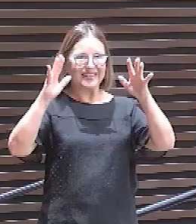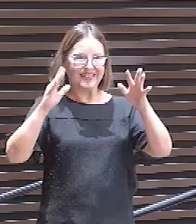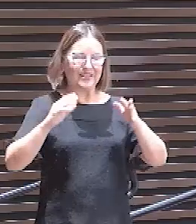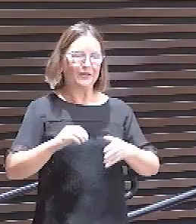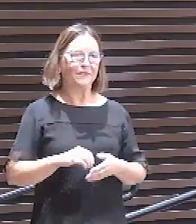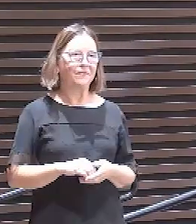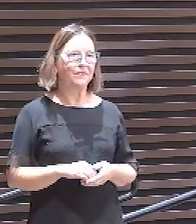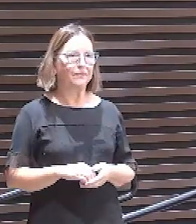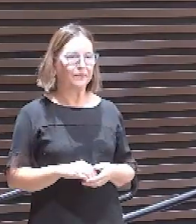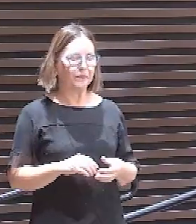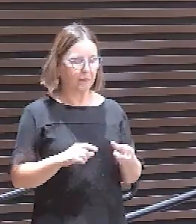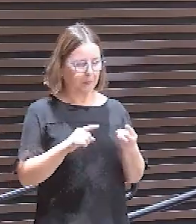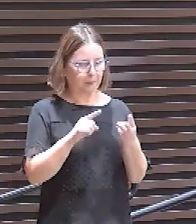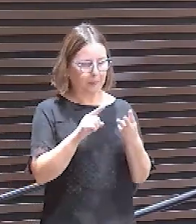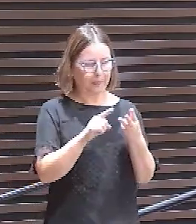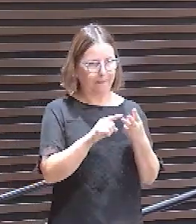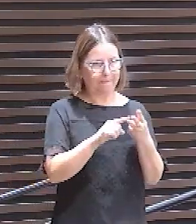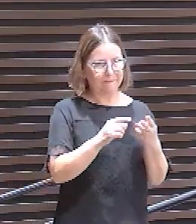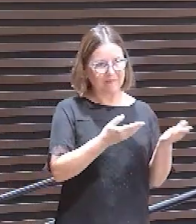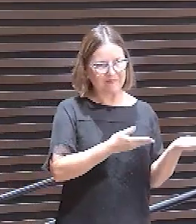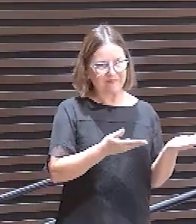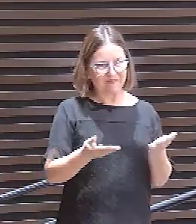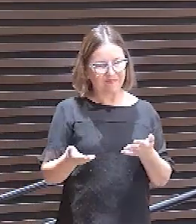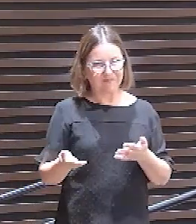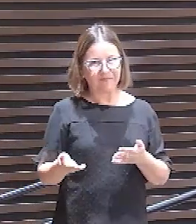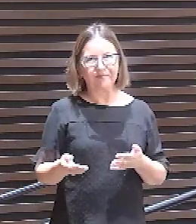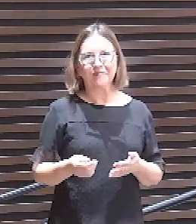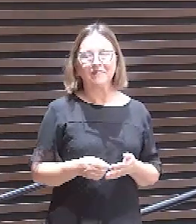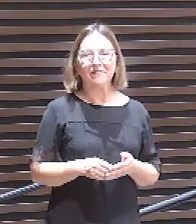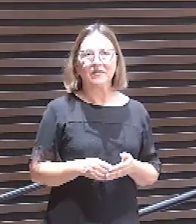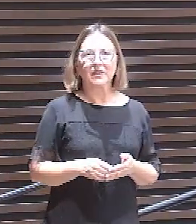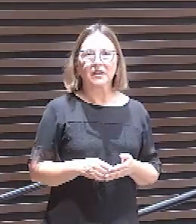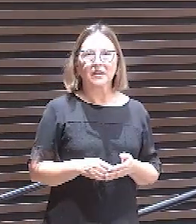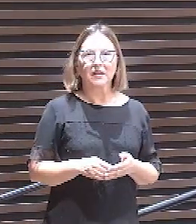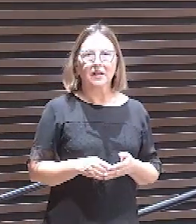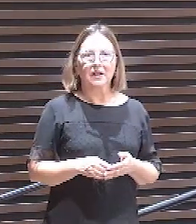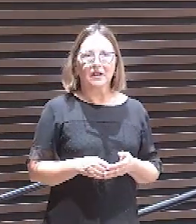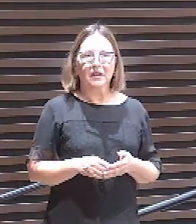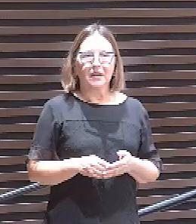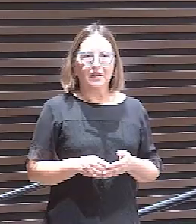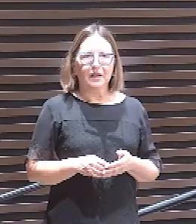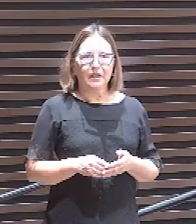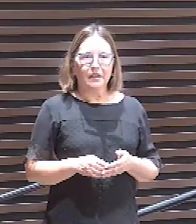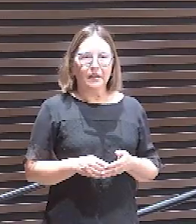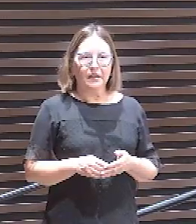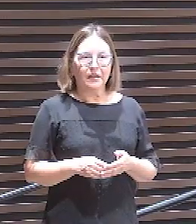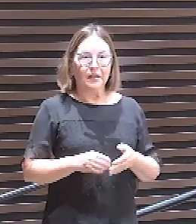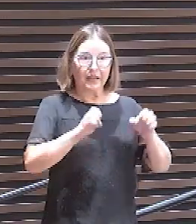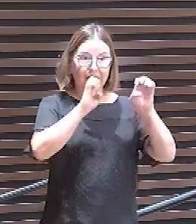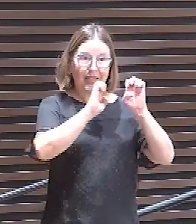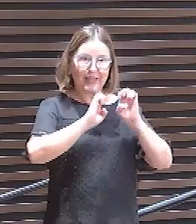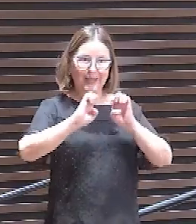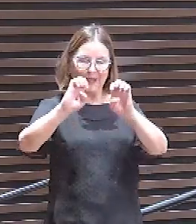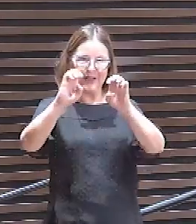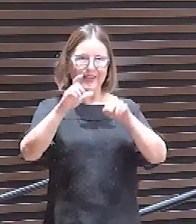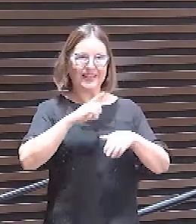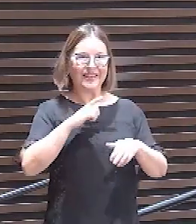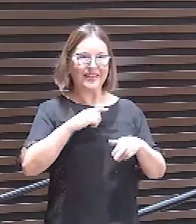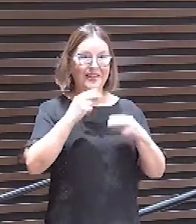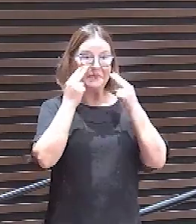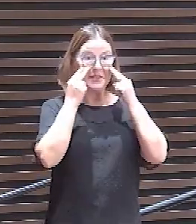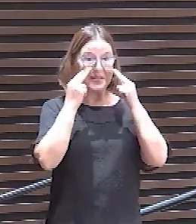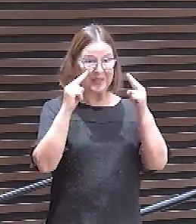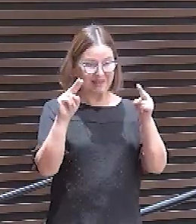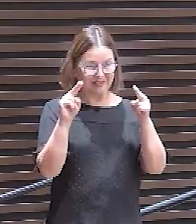terceira trasladação, antes de sua trasladação, o texto diz, ele alcançou o testemunho de que agradara a